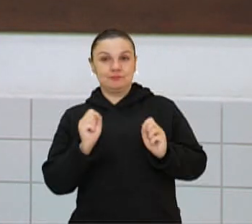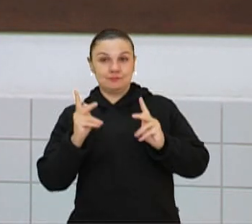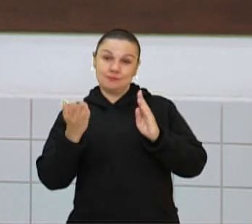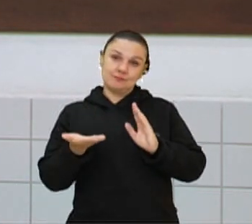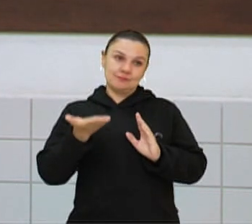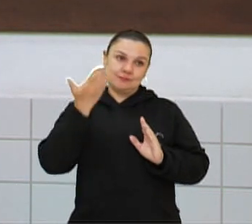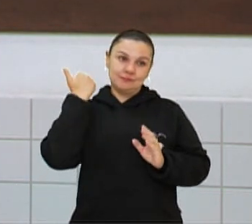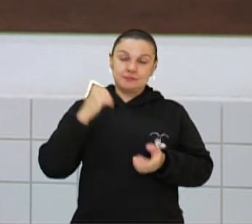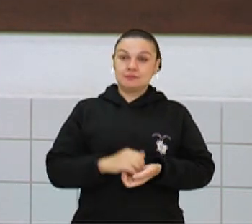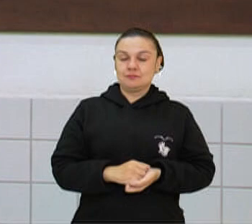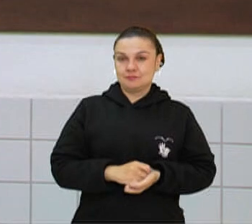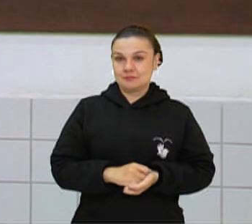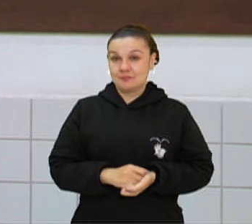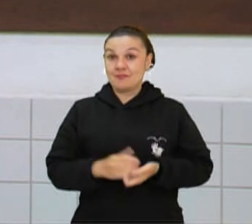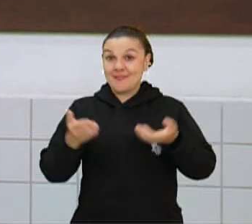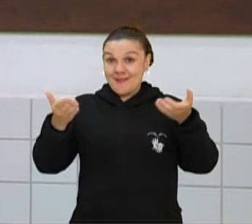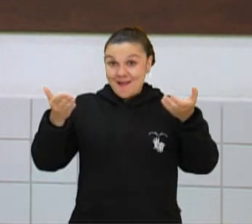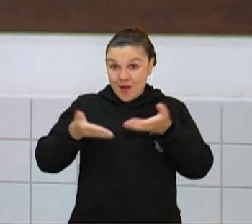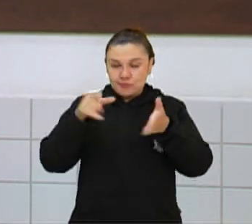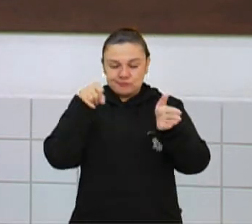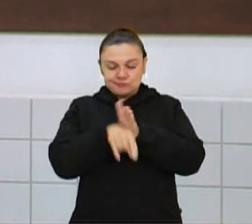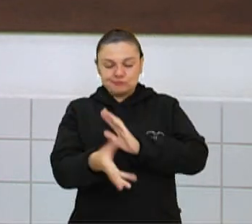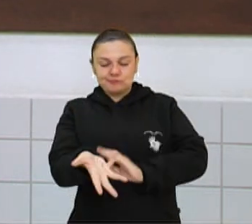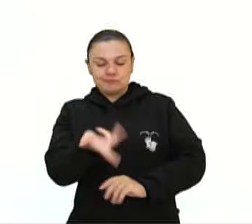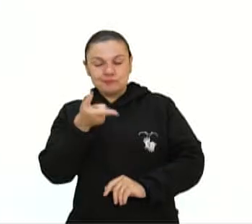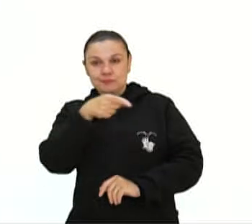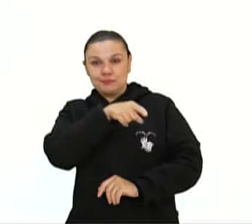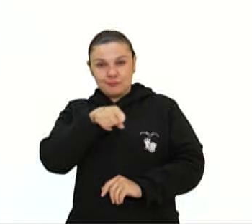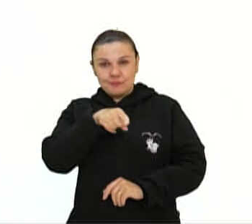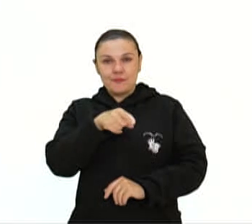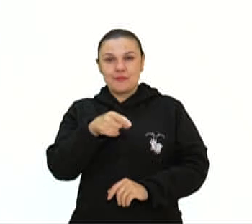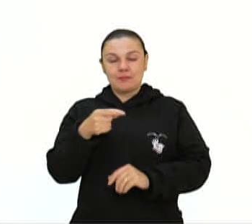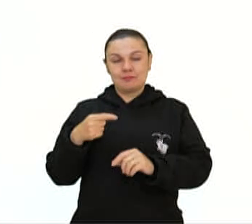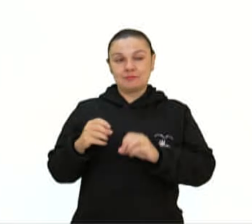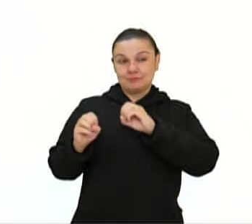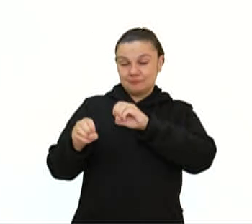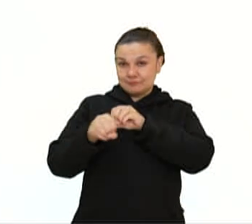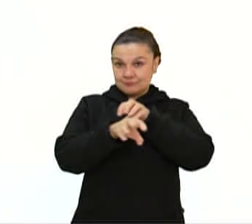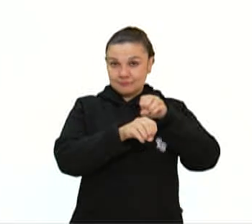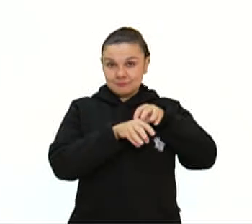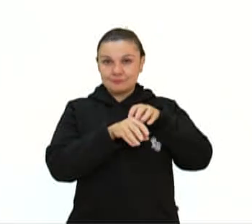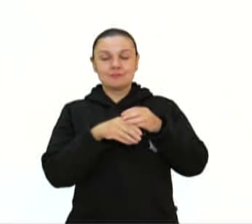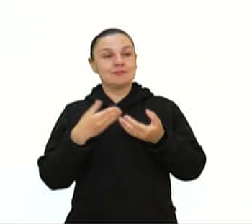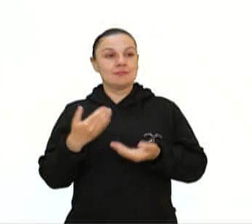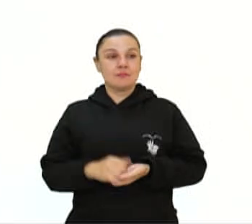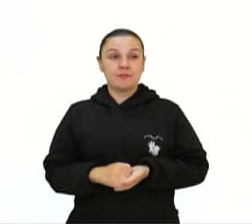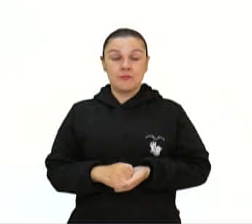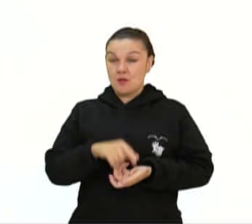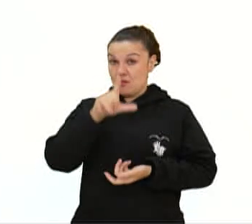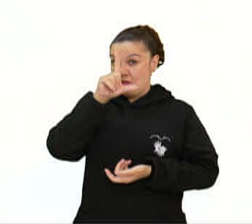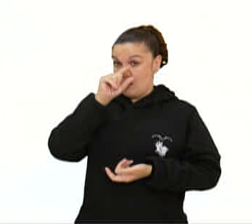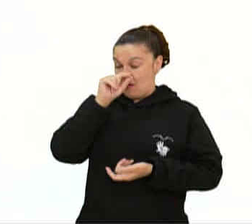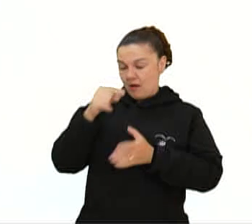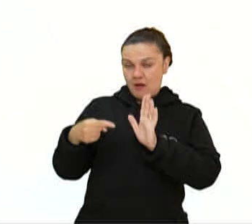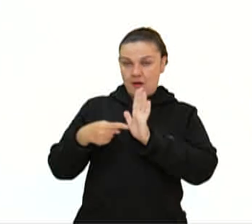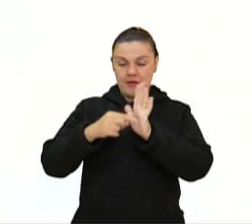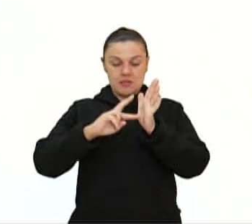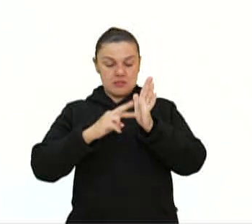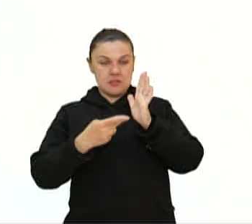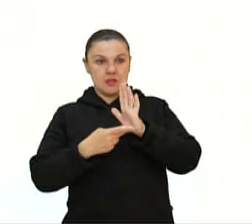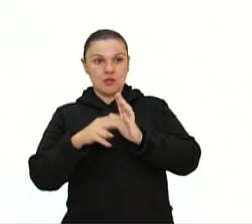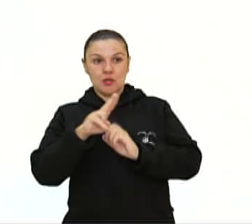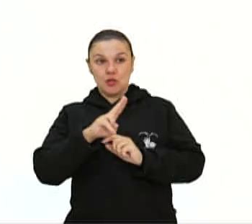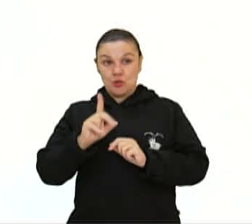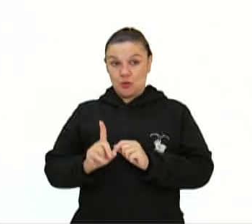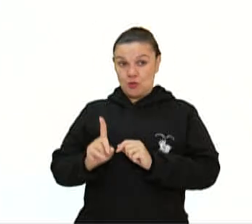lá continuar? Eu trouxe mais um quiz aqui para a gente poder trabalhar. Vamos acompanhar aqui. As aves representam um grupo de